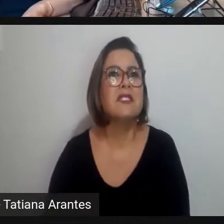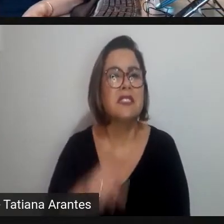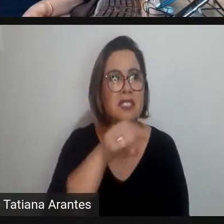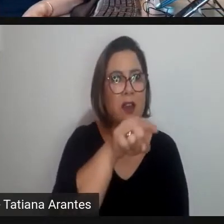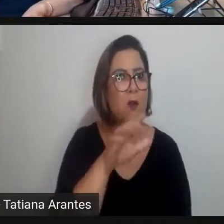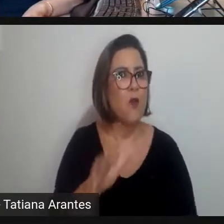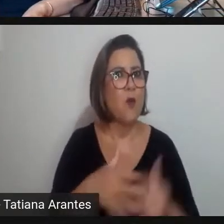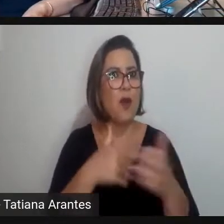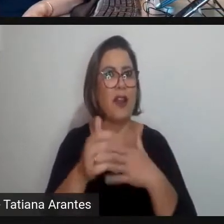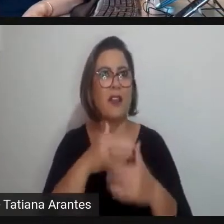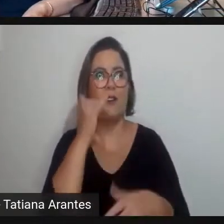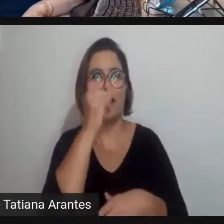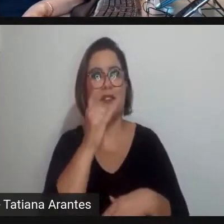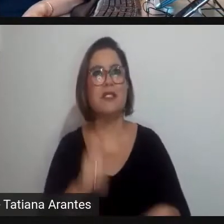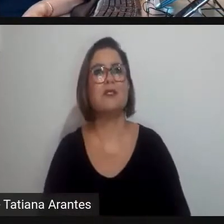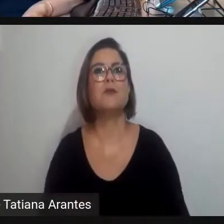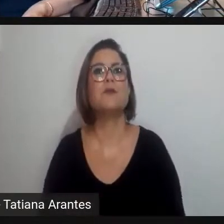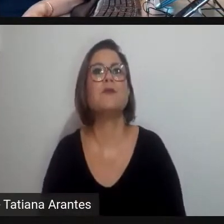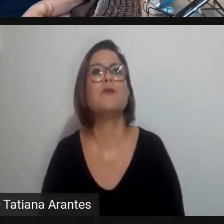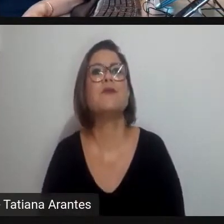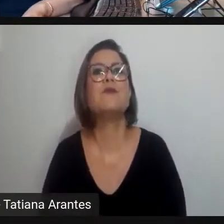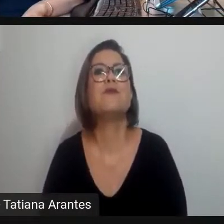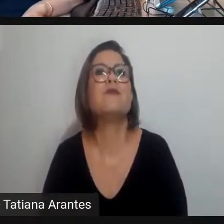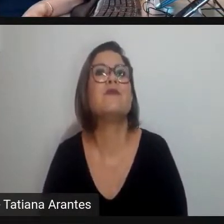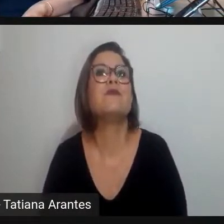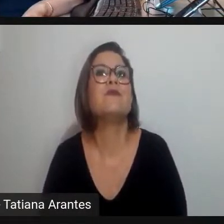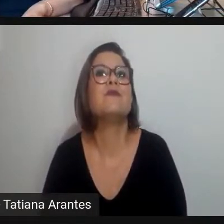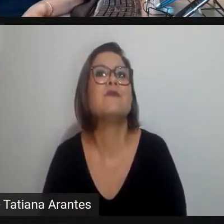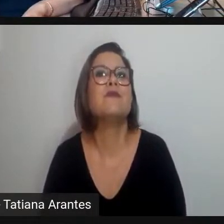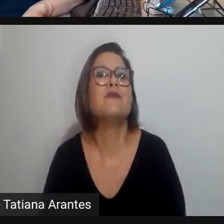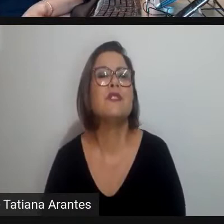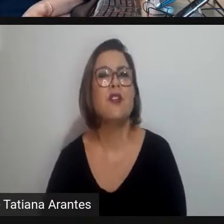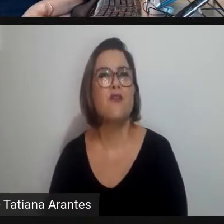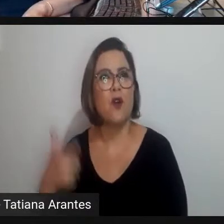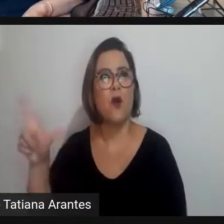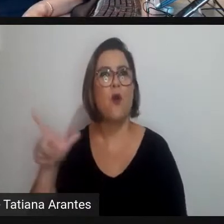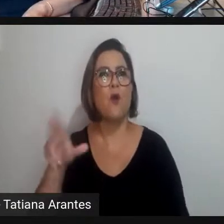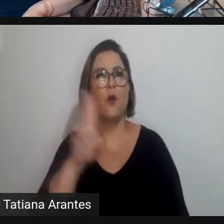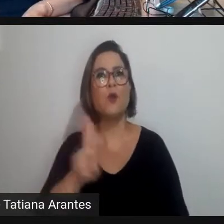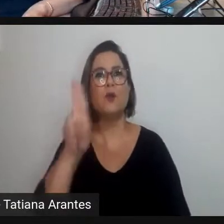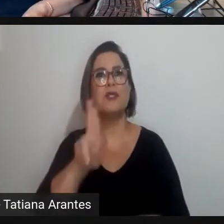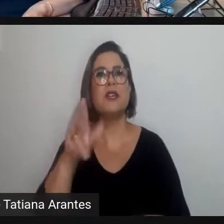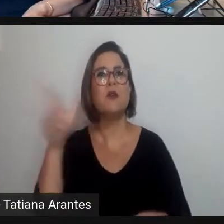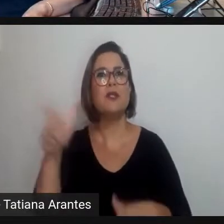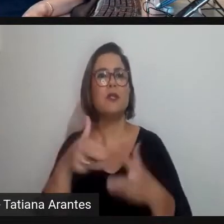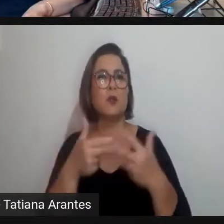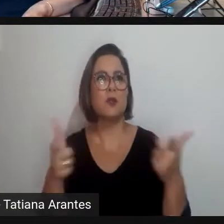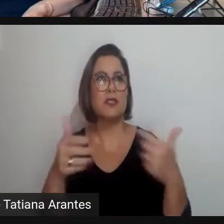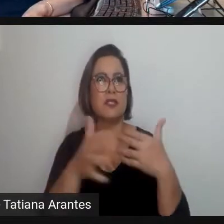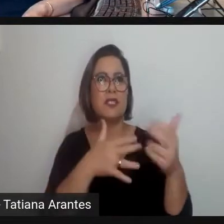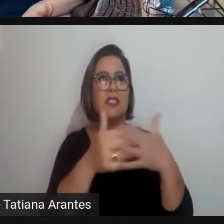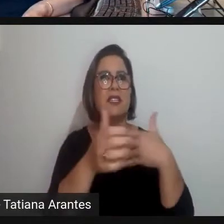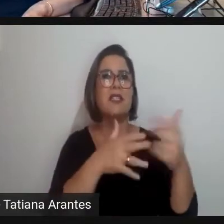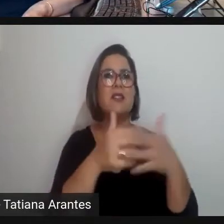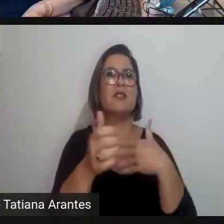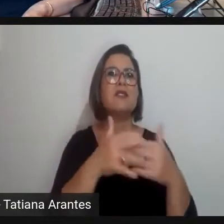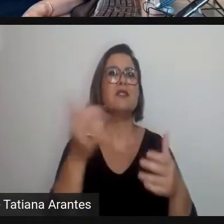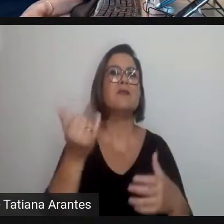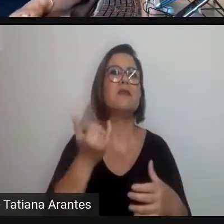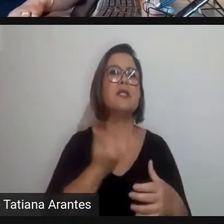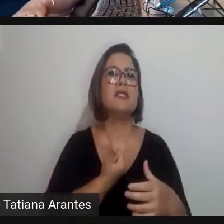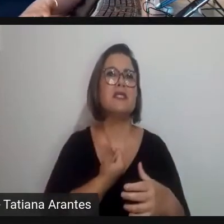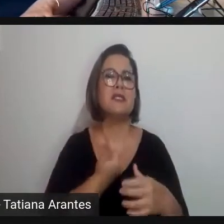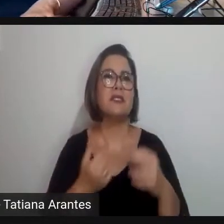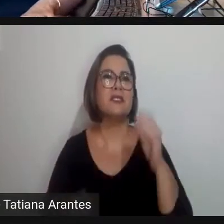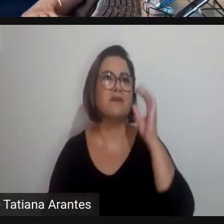Parece que sim. Qualquer coisa eu aviso o senhor de novo. Equipamento aqui. Em qualquer coisa, a linha apresenta, então. Mas